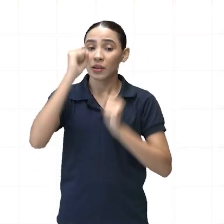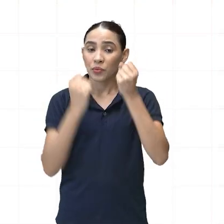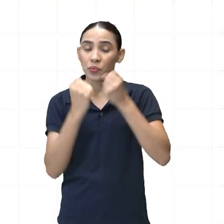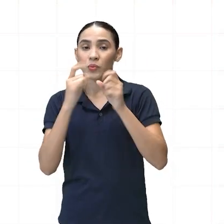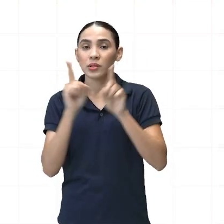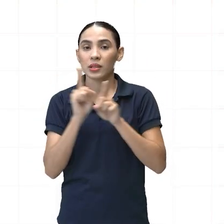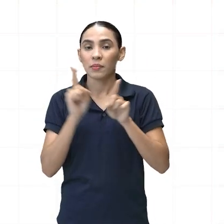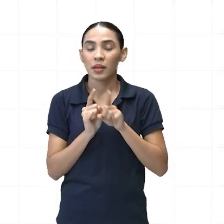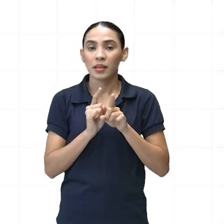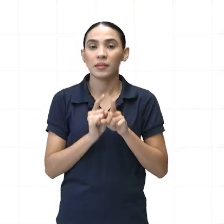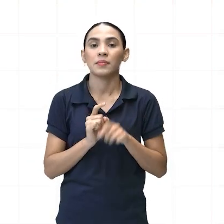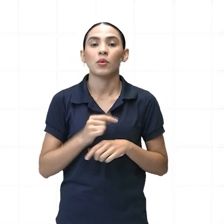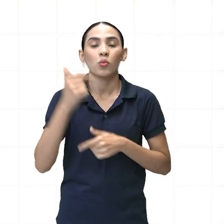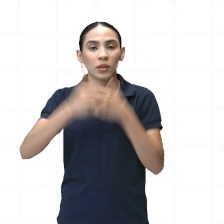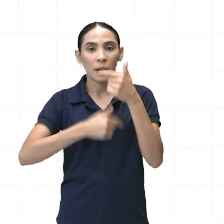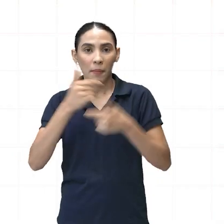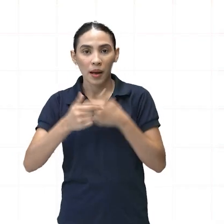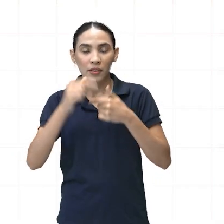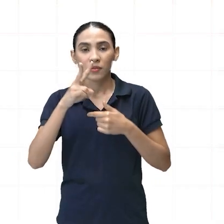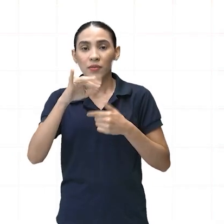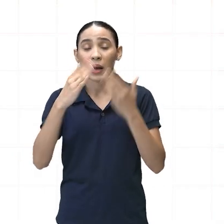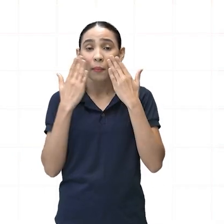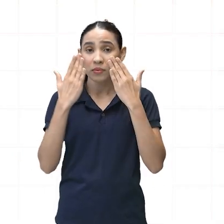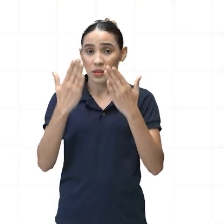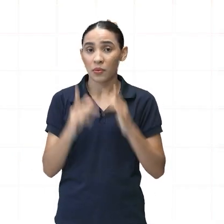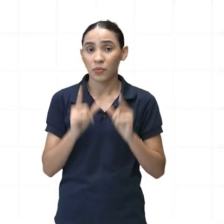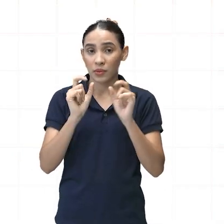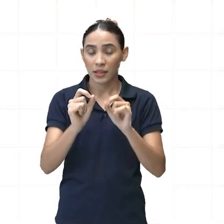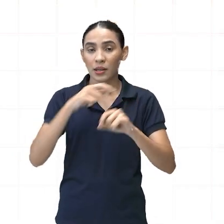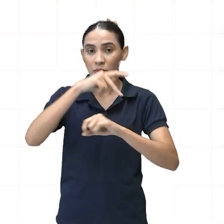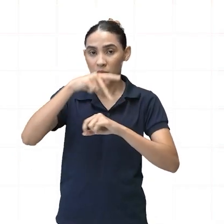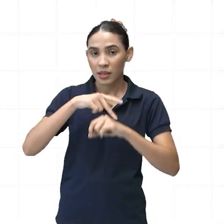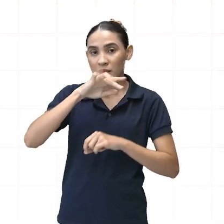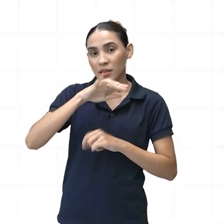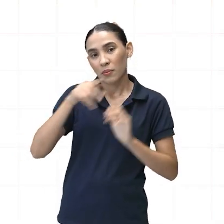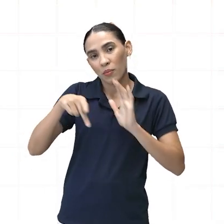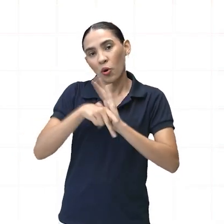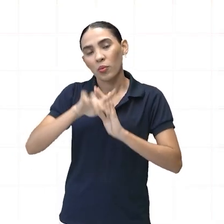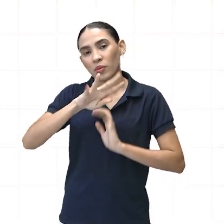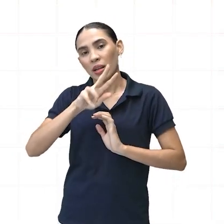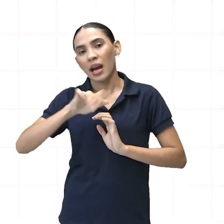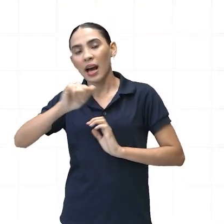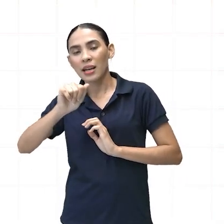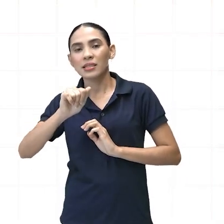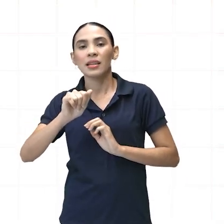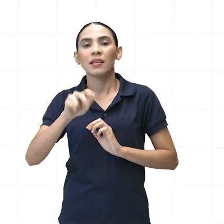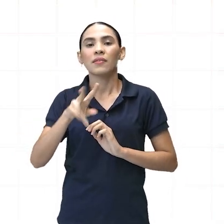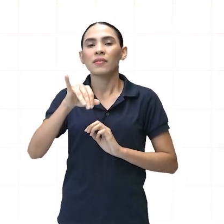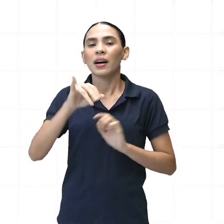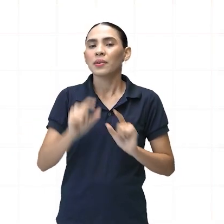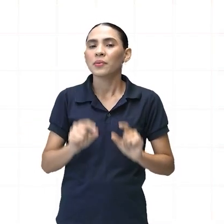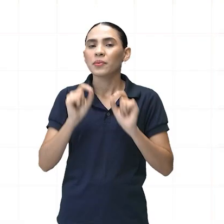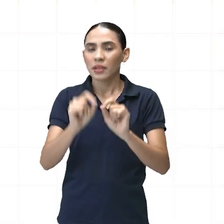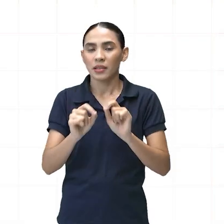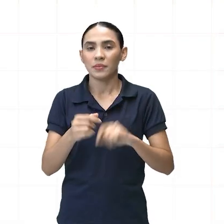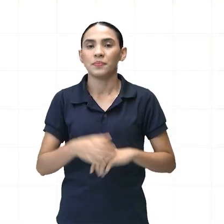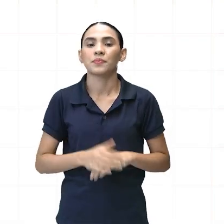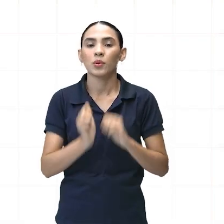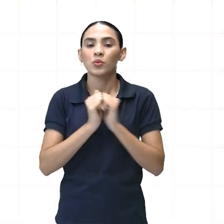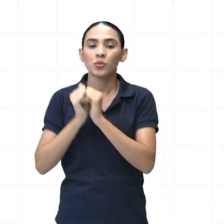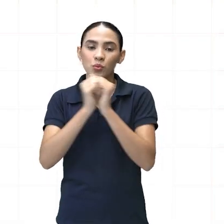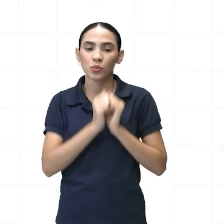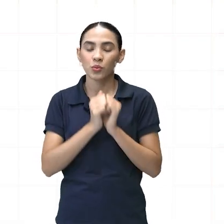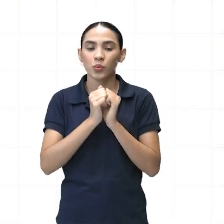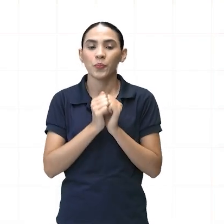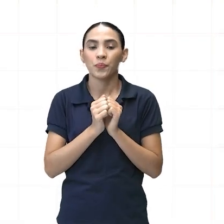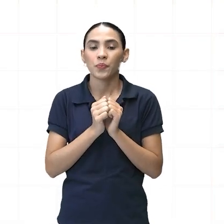a manufatura, né, vai mostrar pra gente que esses países asiáticos, né, eles acabam estando junto